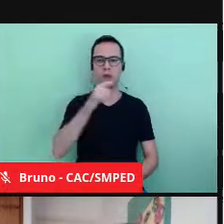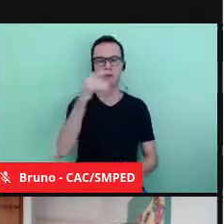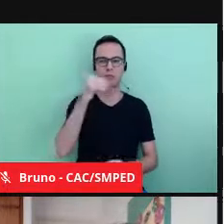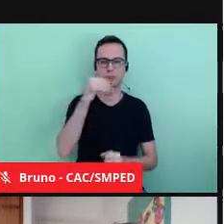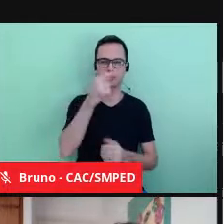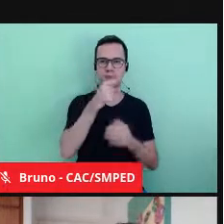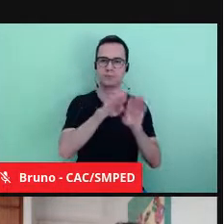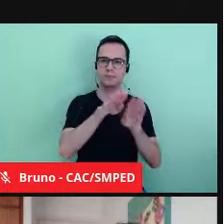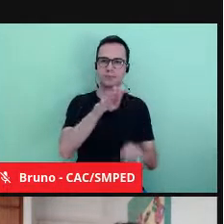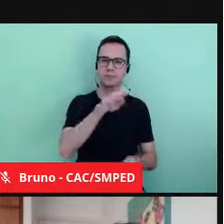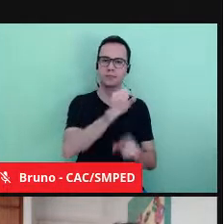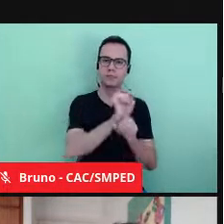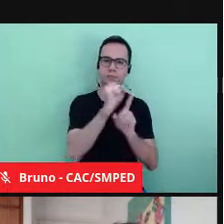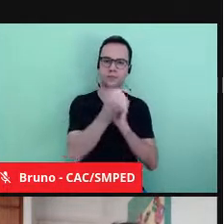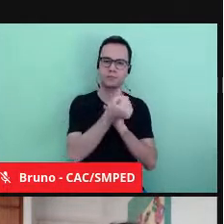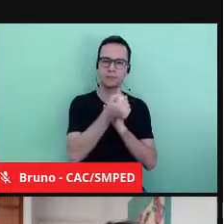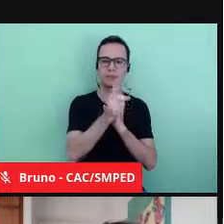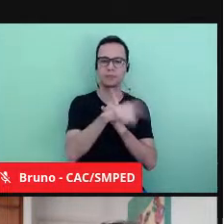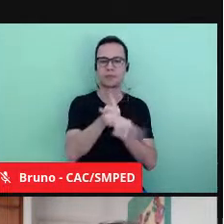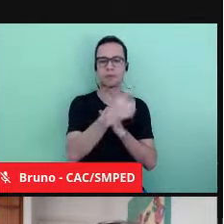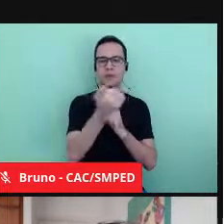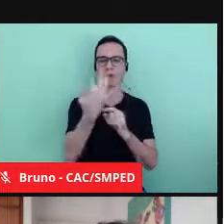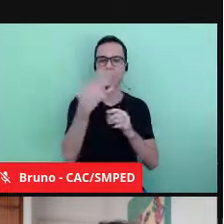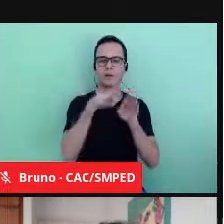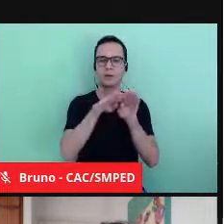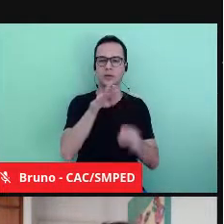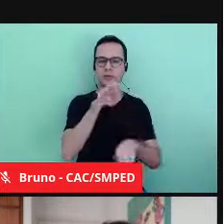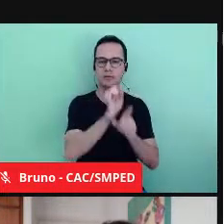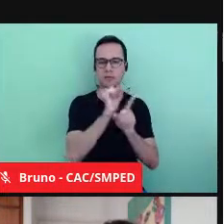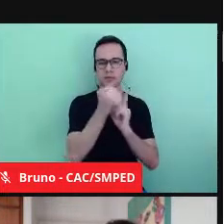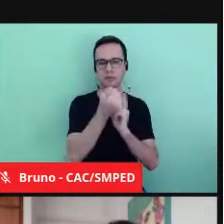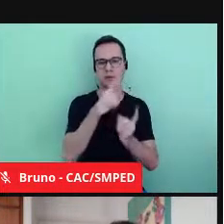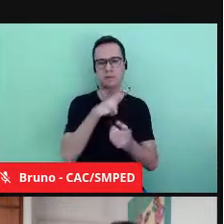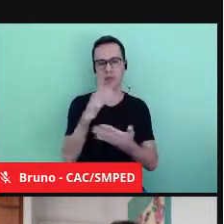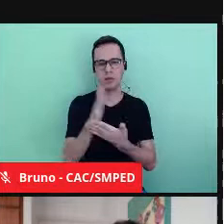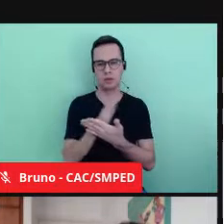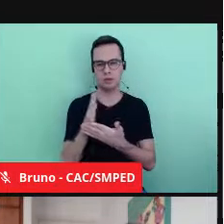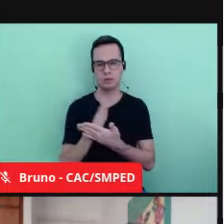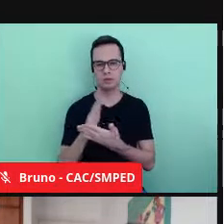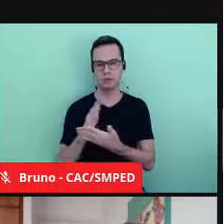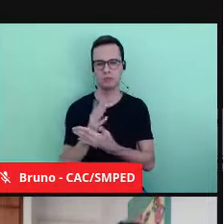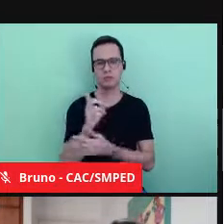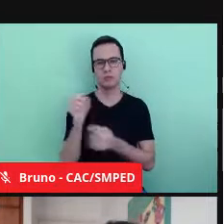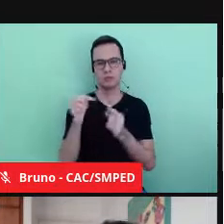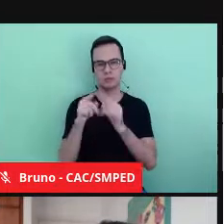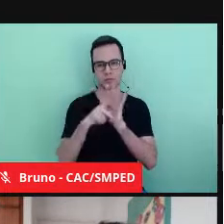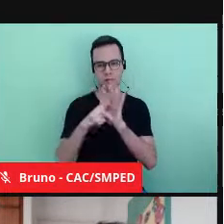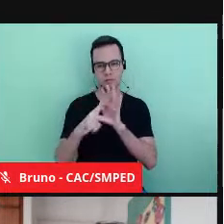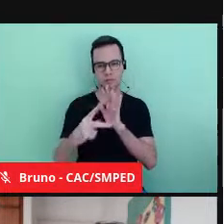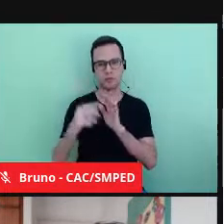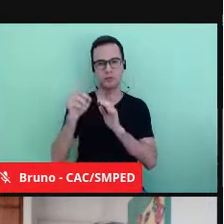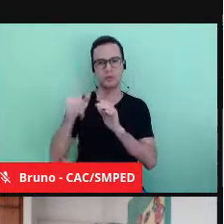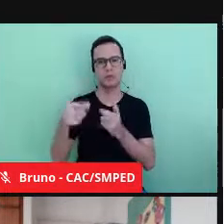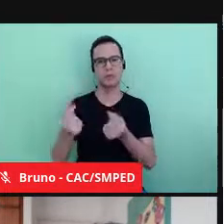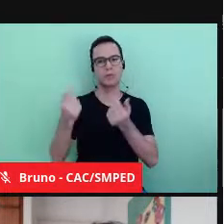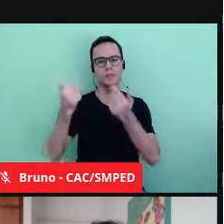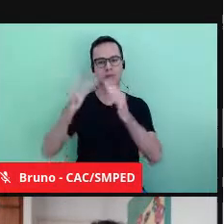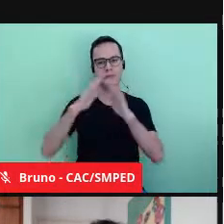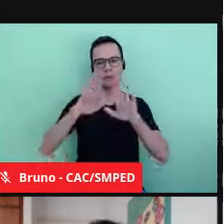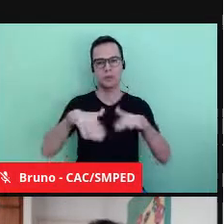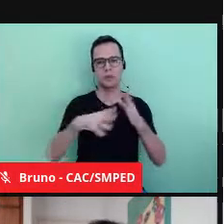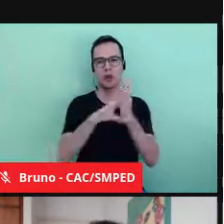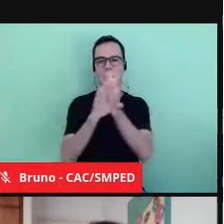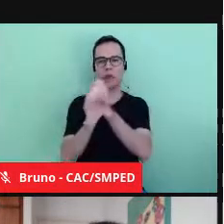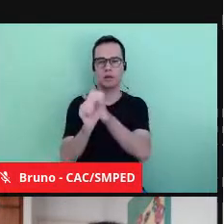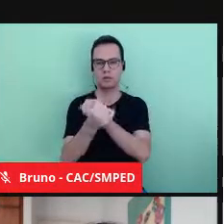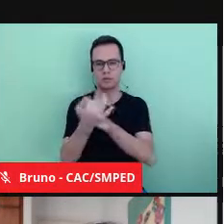Social. E esse Índice Paulista de Vulnerabilidade Social, ele tem algumas variáveis que compõem esse índice, que é a renda domiciliar per capita,